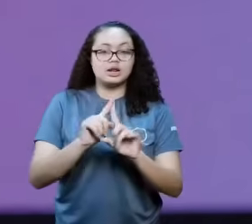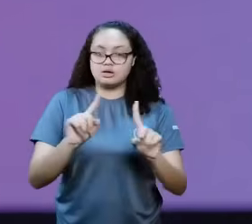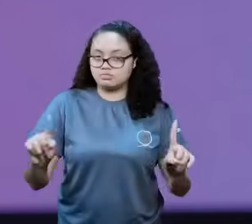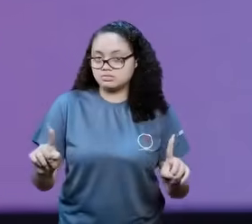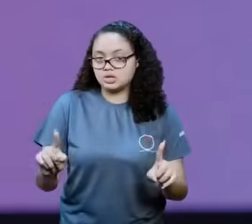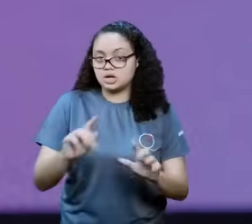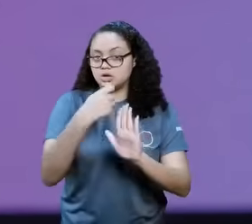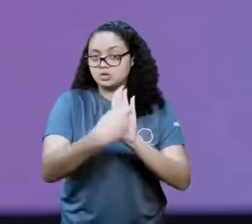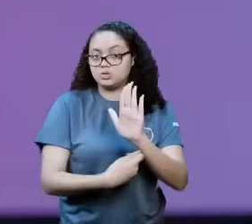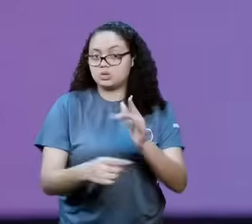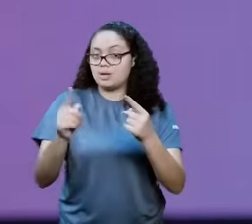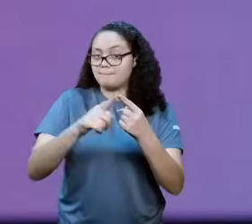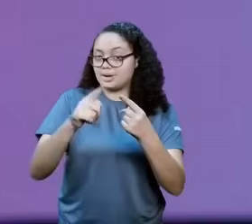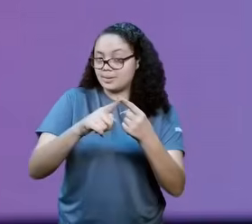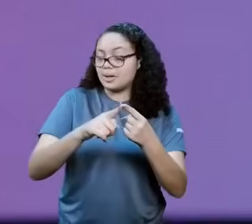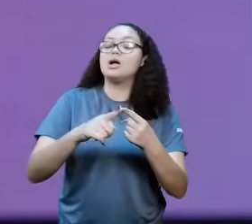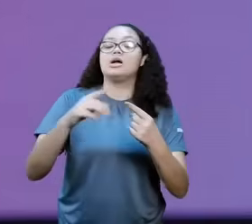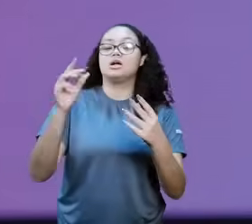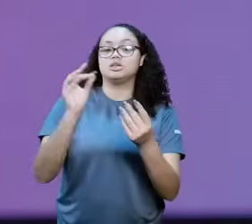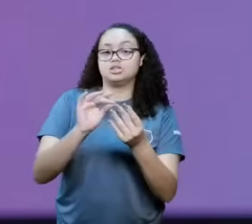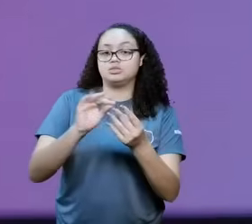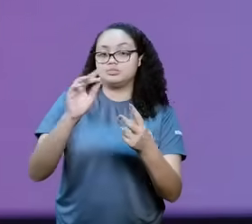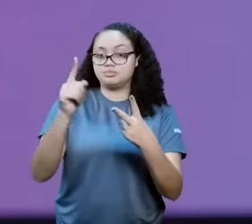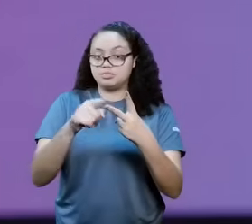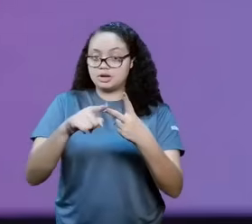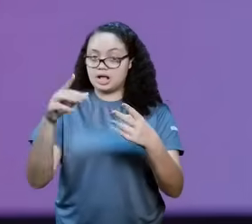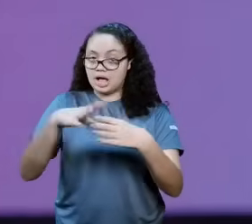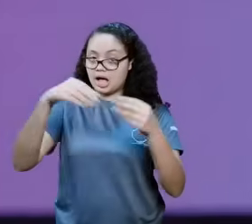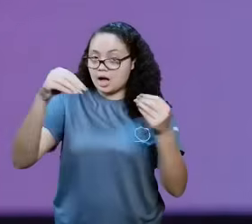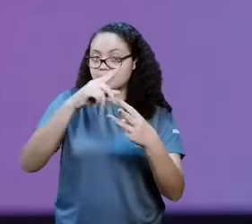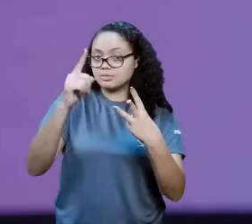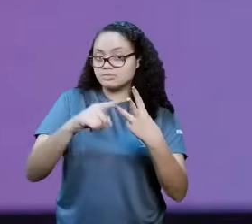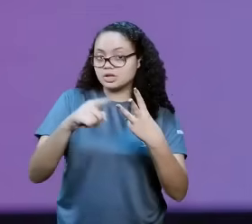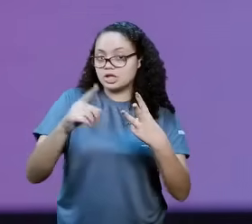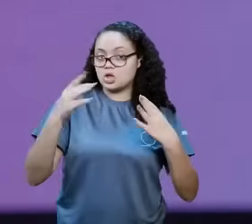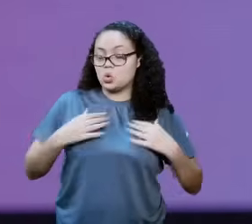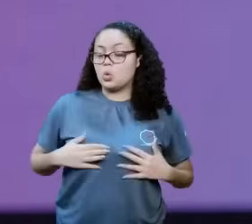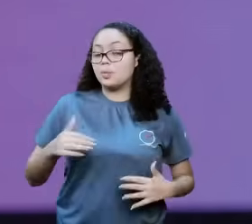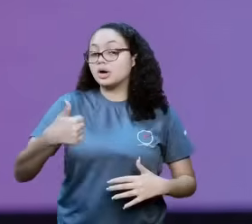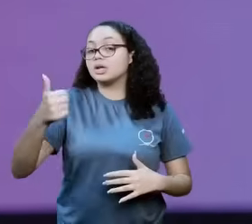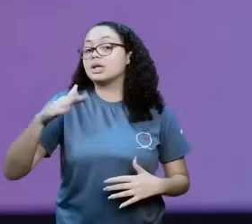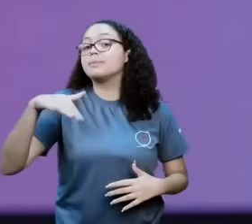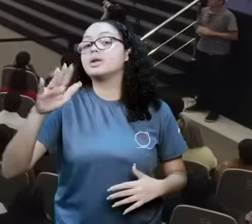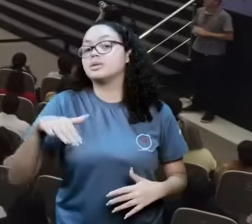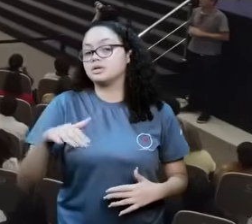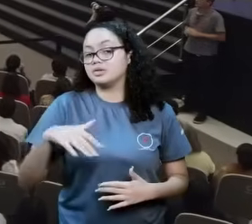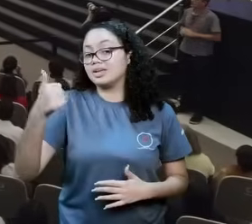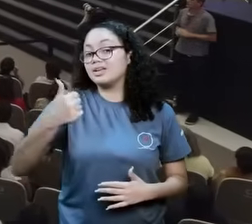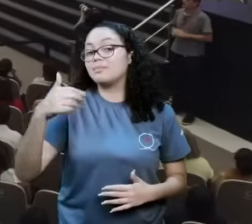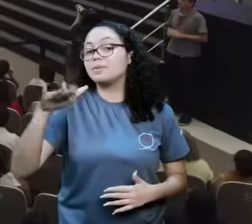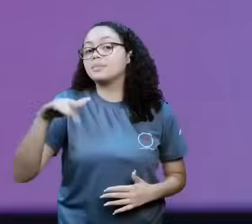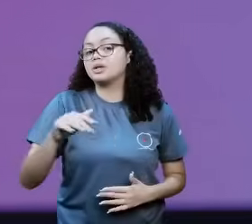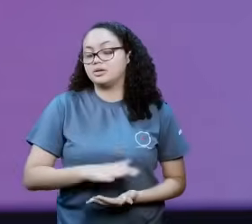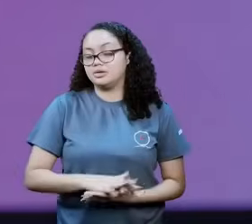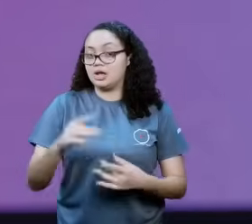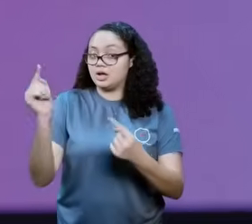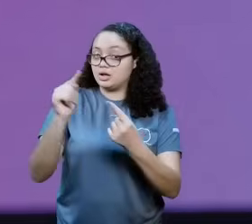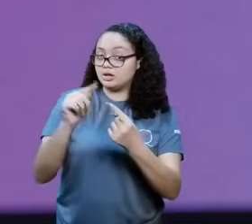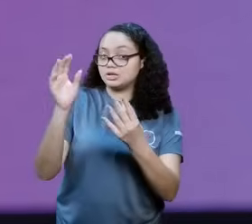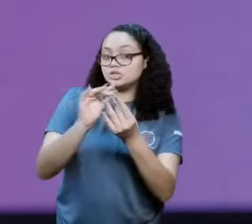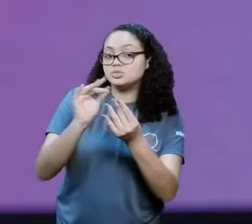revela espírito, alma e corpo. Então quem vem primeiro? Quem vem primeiro? Porque Deus